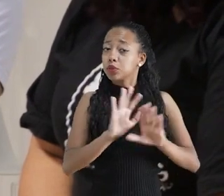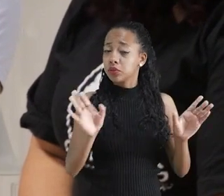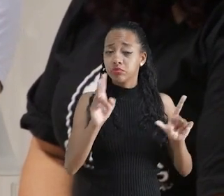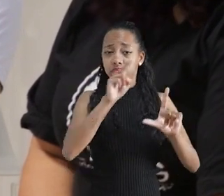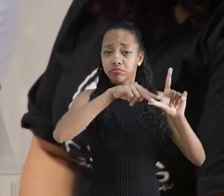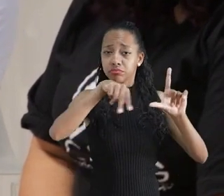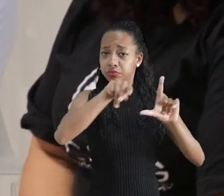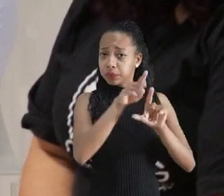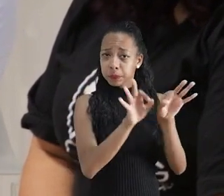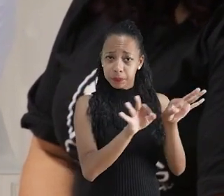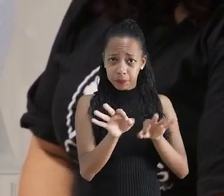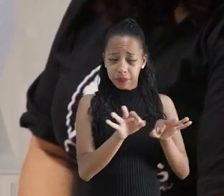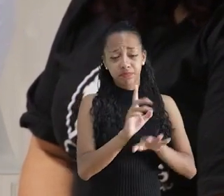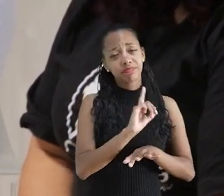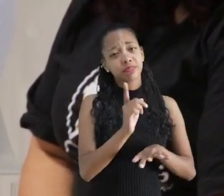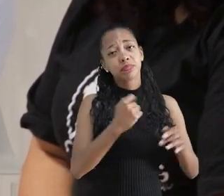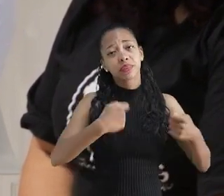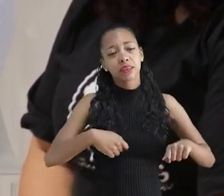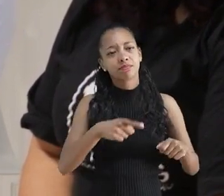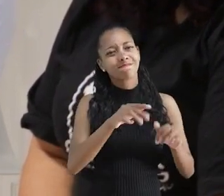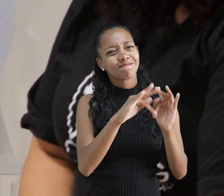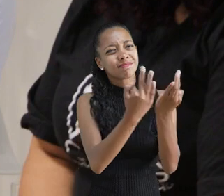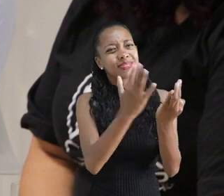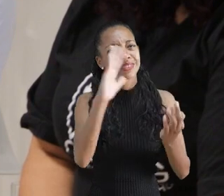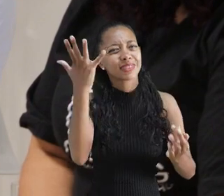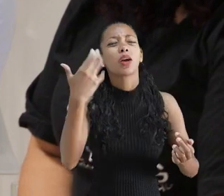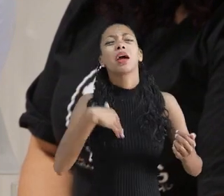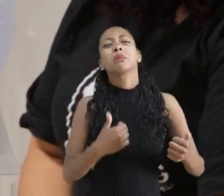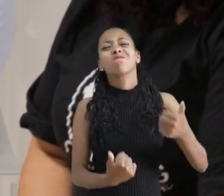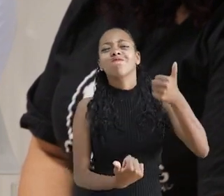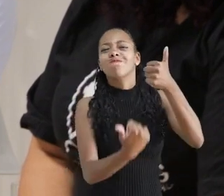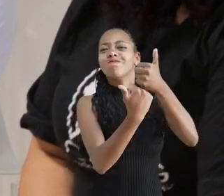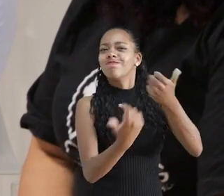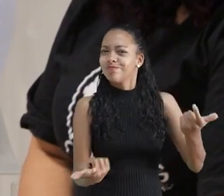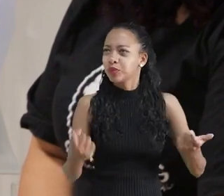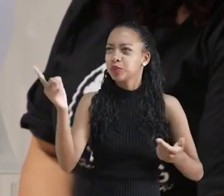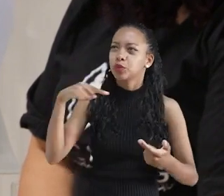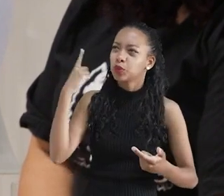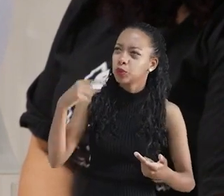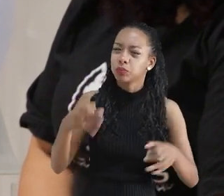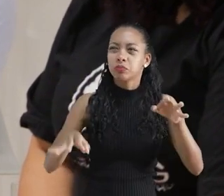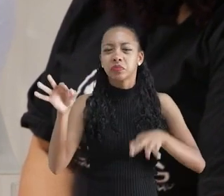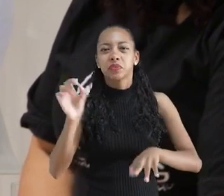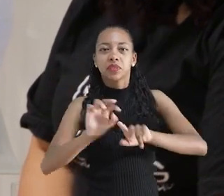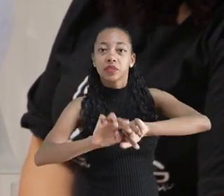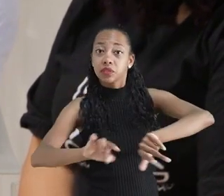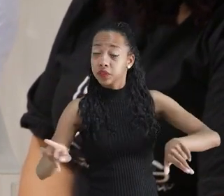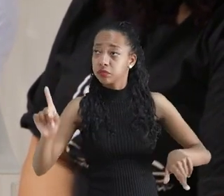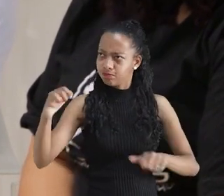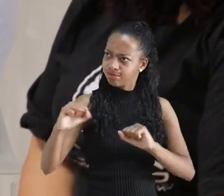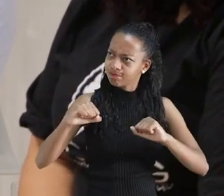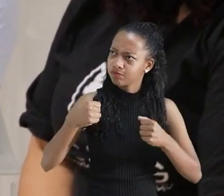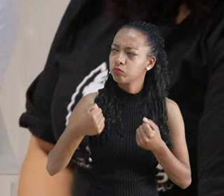né do acompanhamento com as famílias eh de est nessa nessa articulação eh com OAB com ser de Justiça com